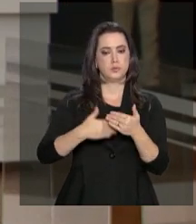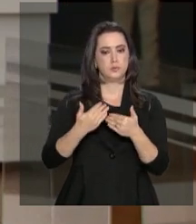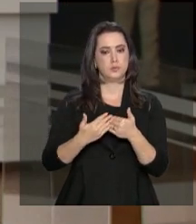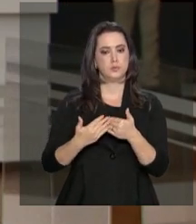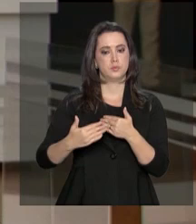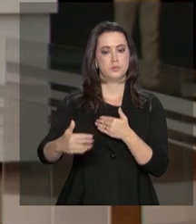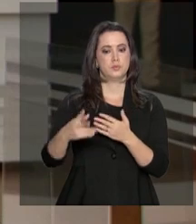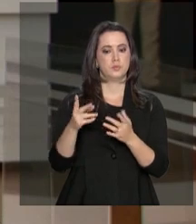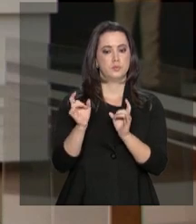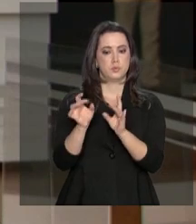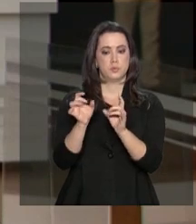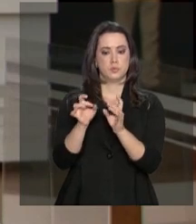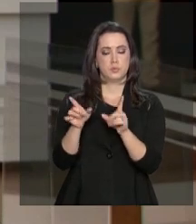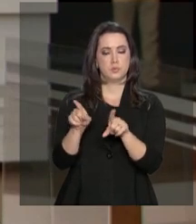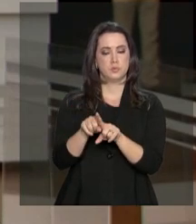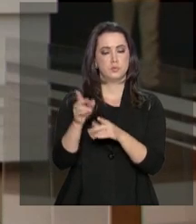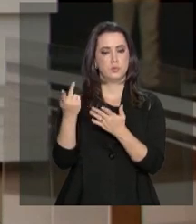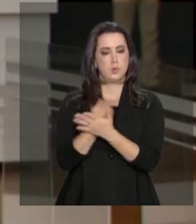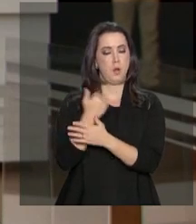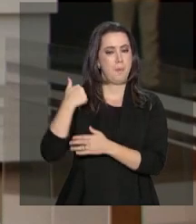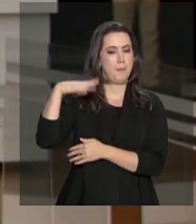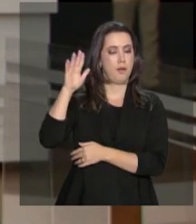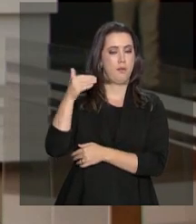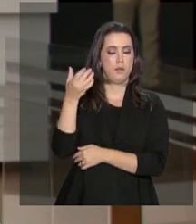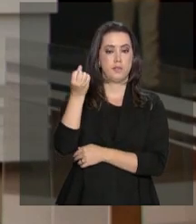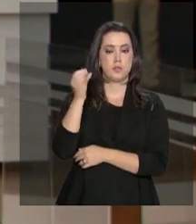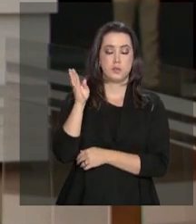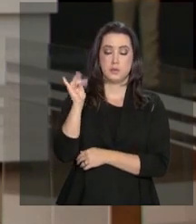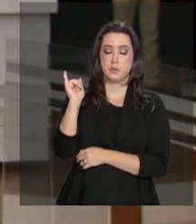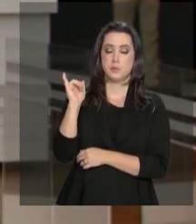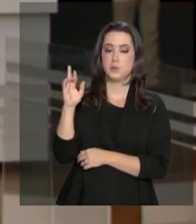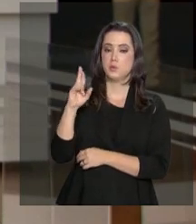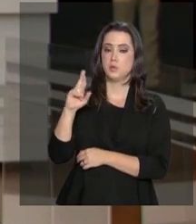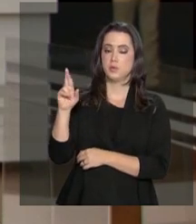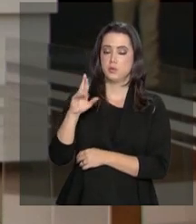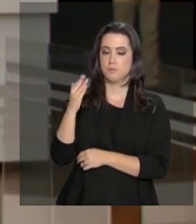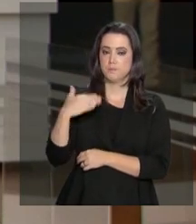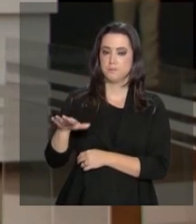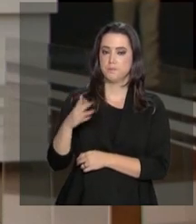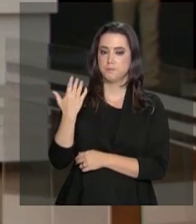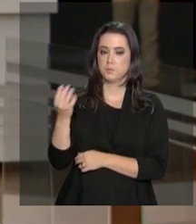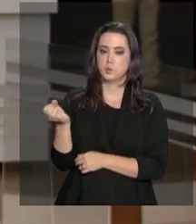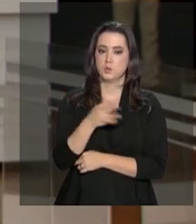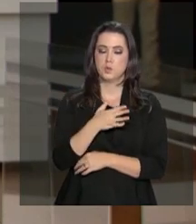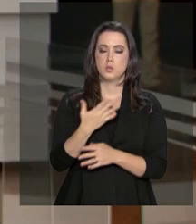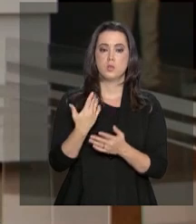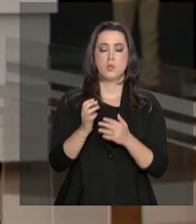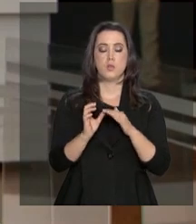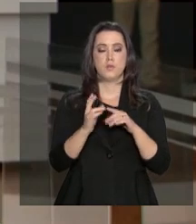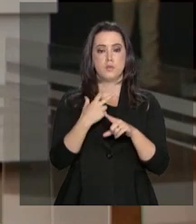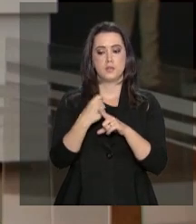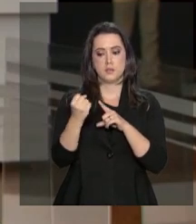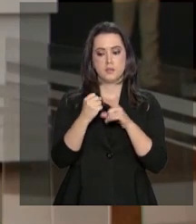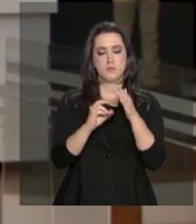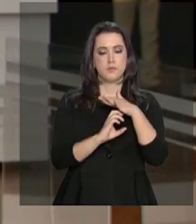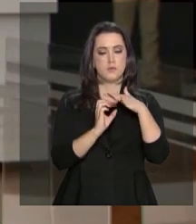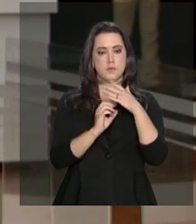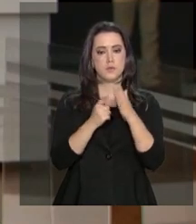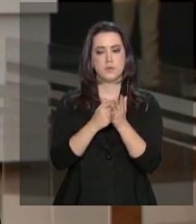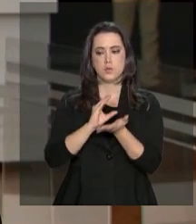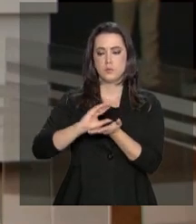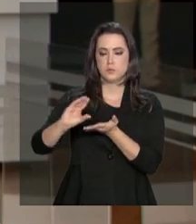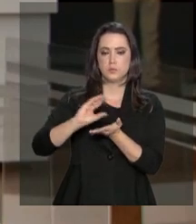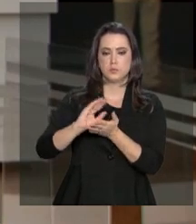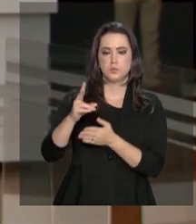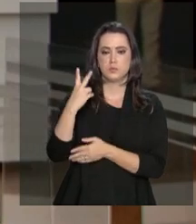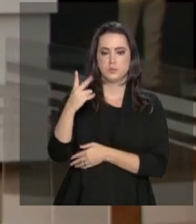decorrentes da venda das empresas superem 6 bilhões e meio de reais. Os novos concessionários realizarão aportes de capital no